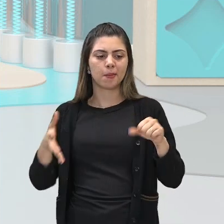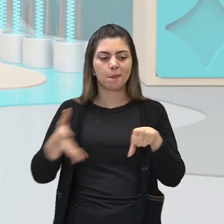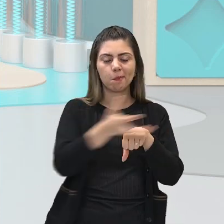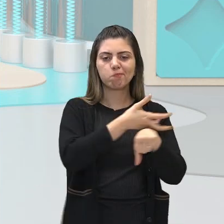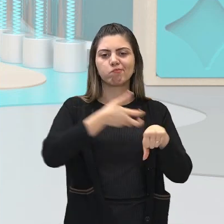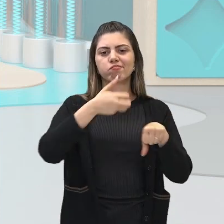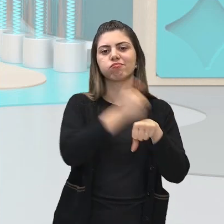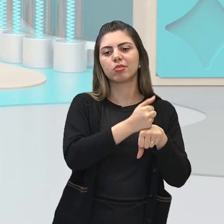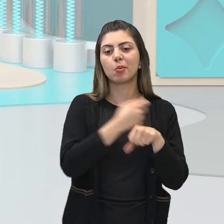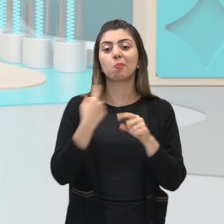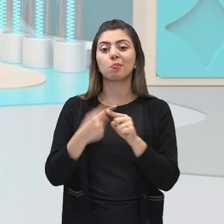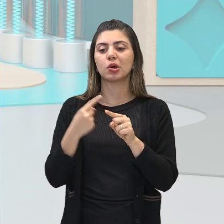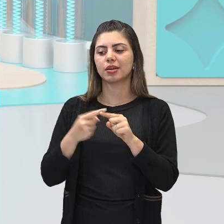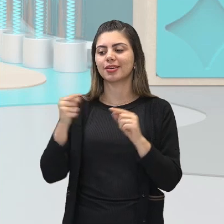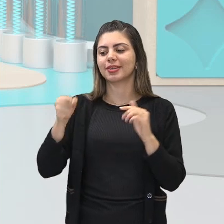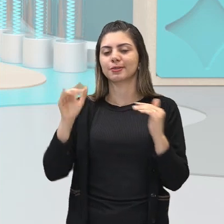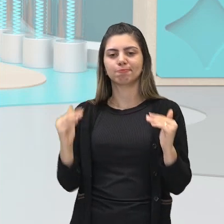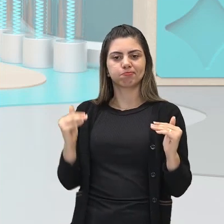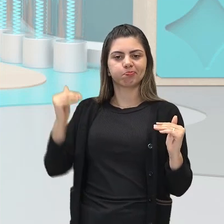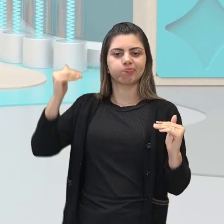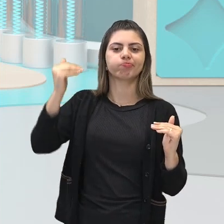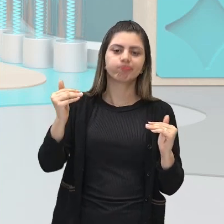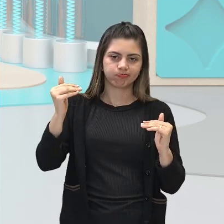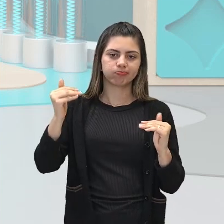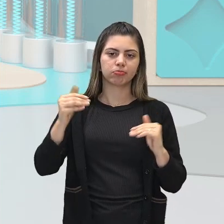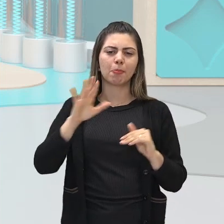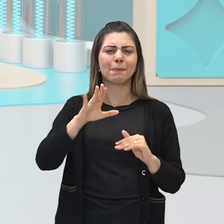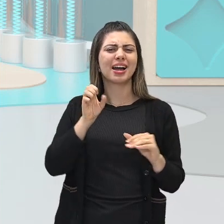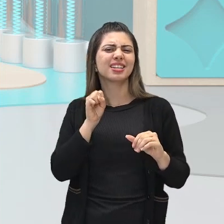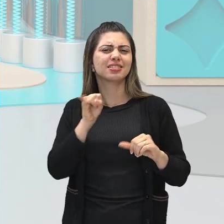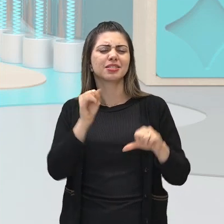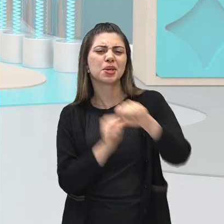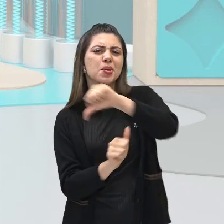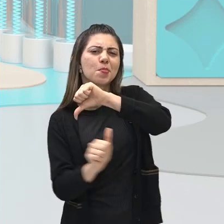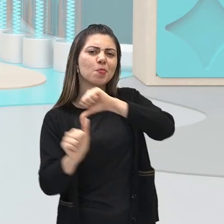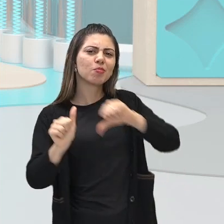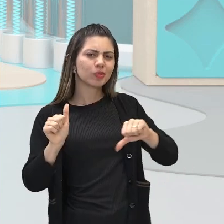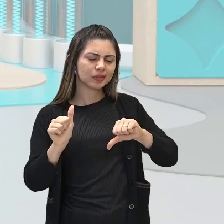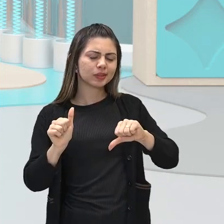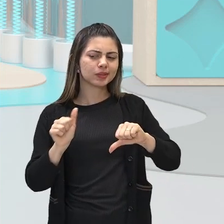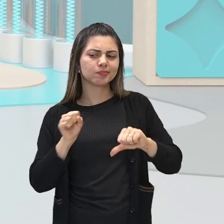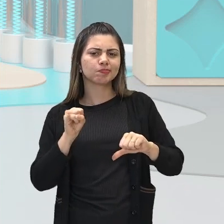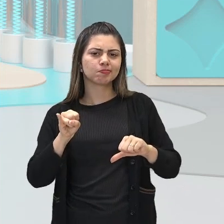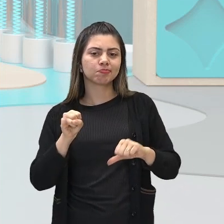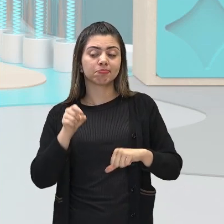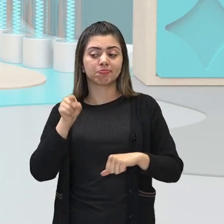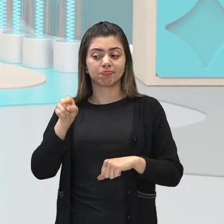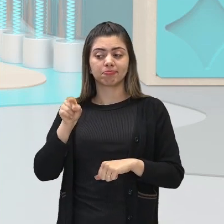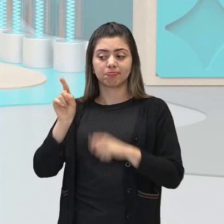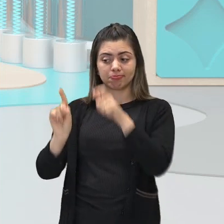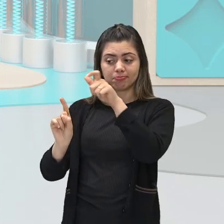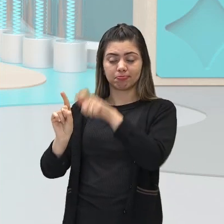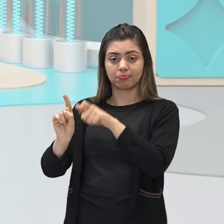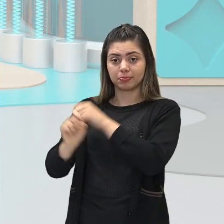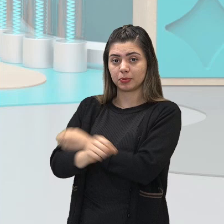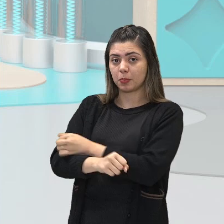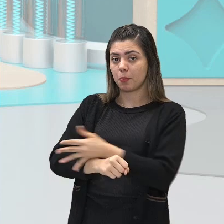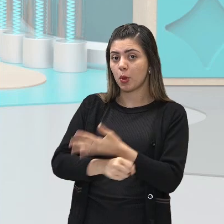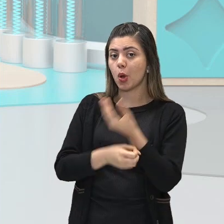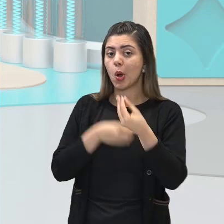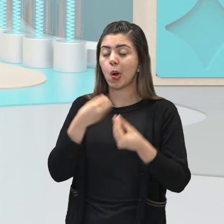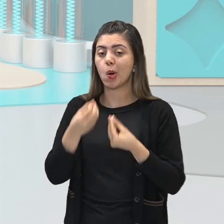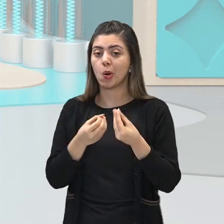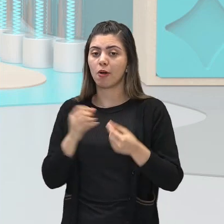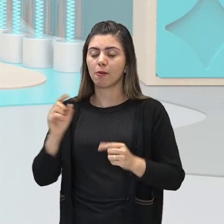seu poder, né? E se fosse o contrário, se esse homem branco